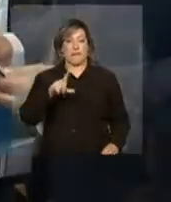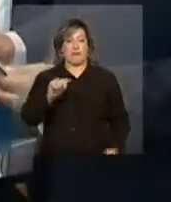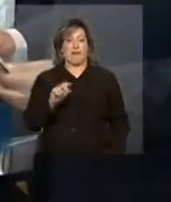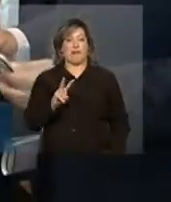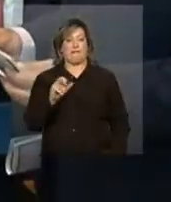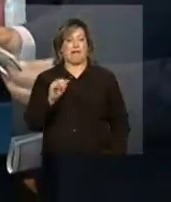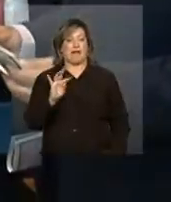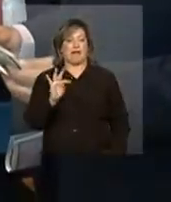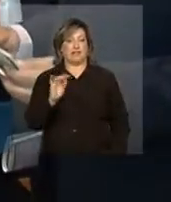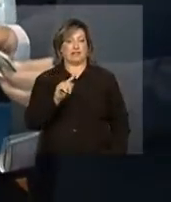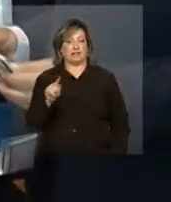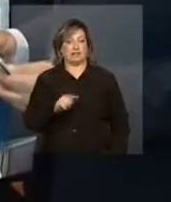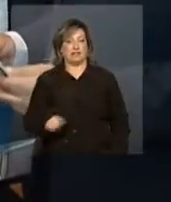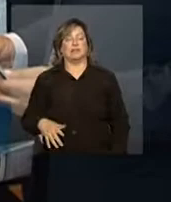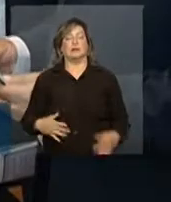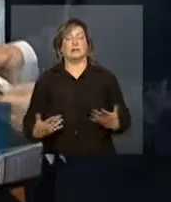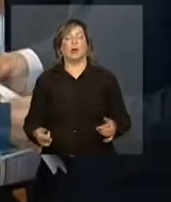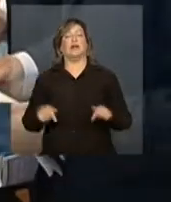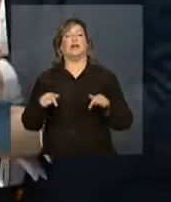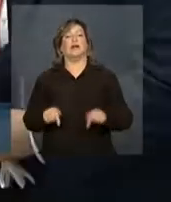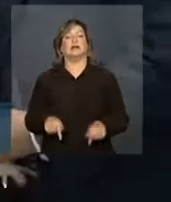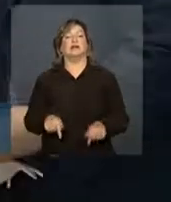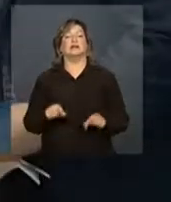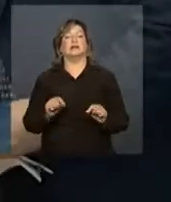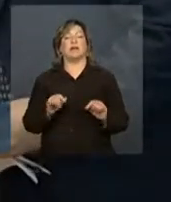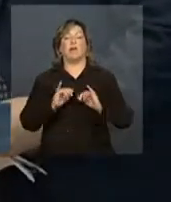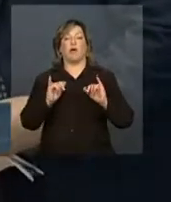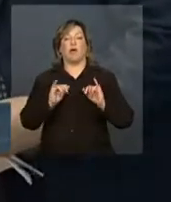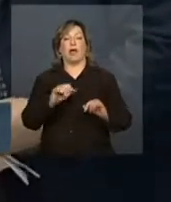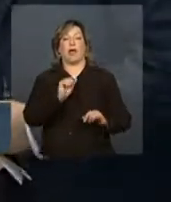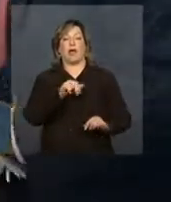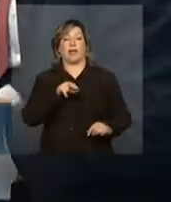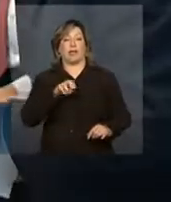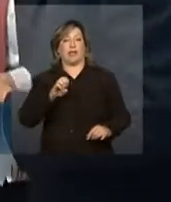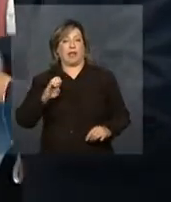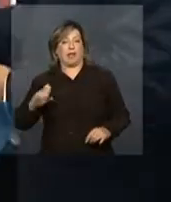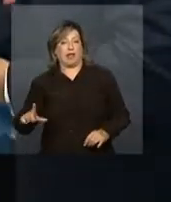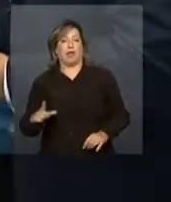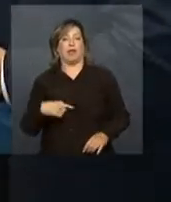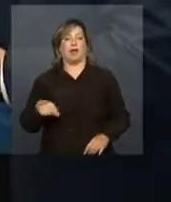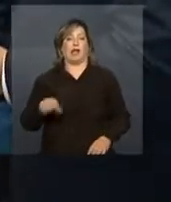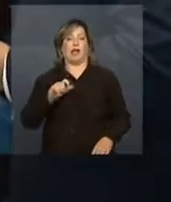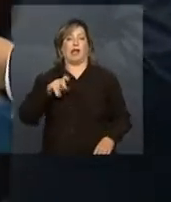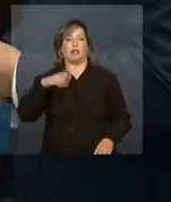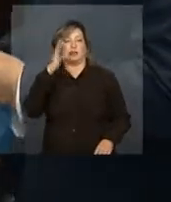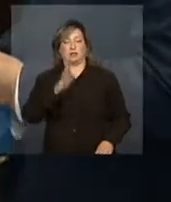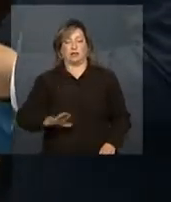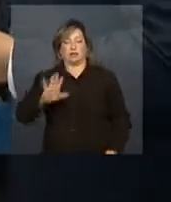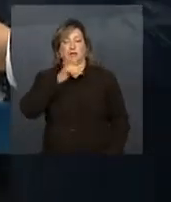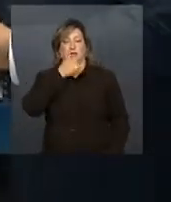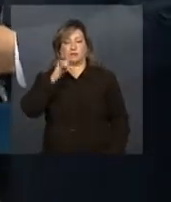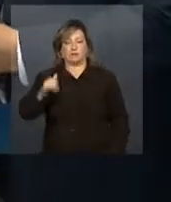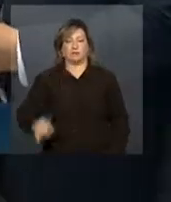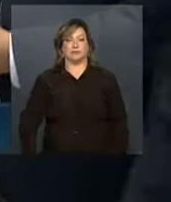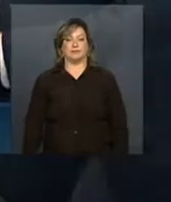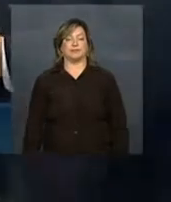MW segundo Então as informações da aneel Agência Nacional de Energia